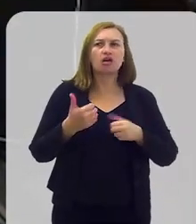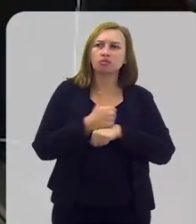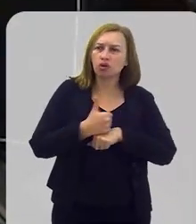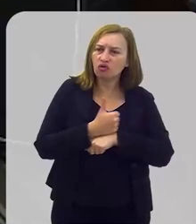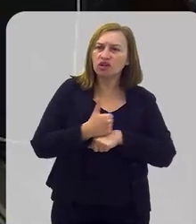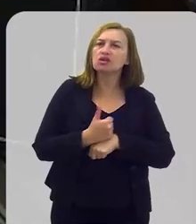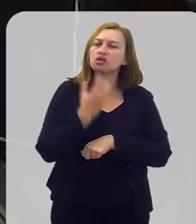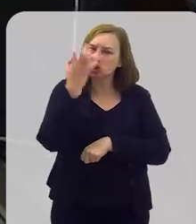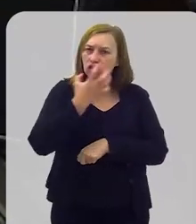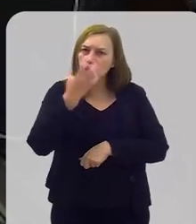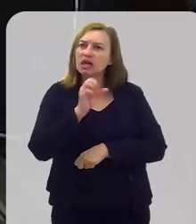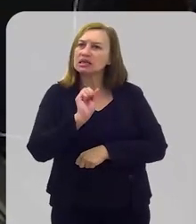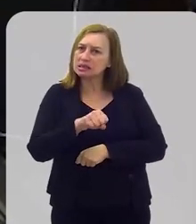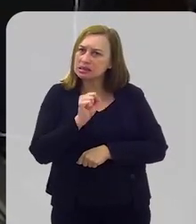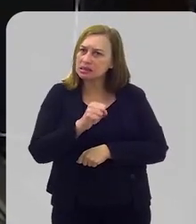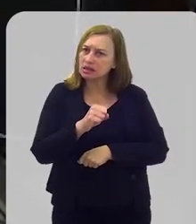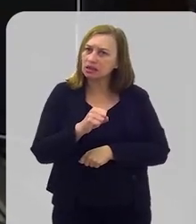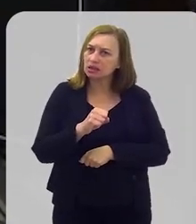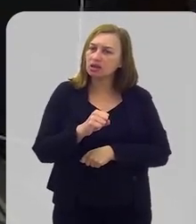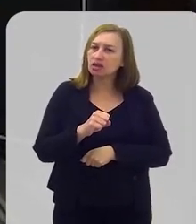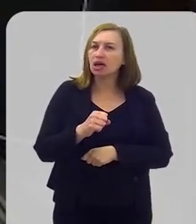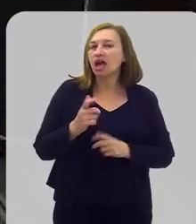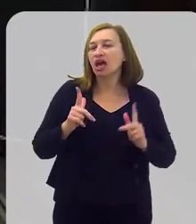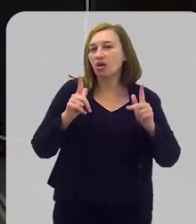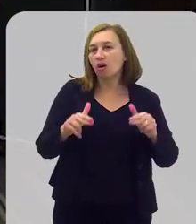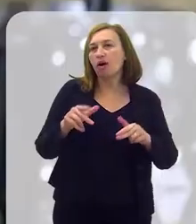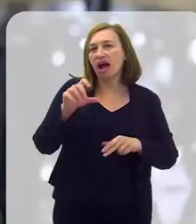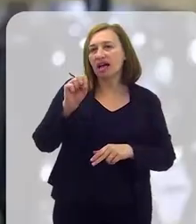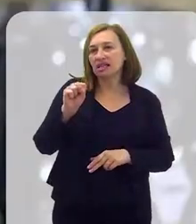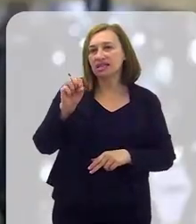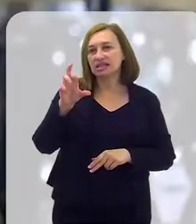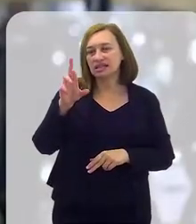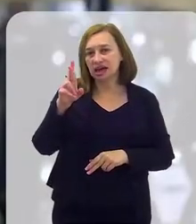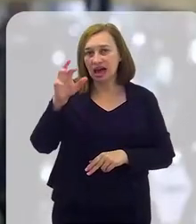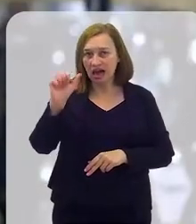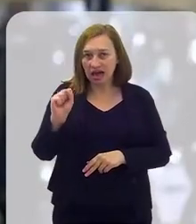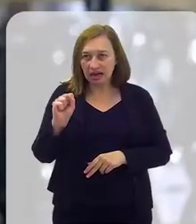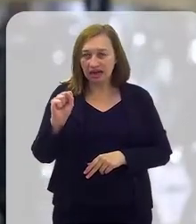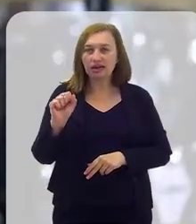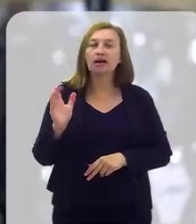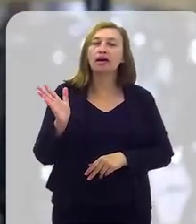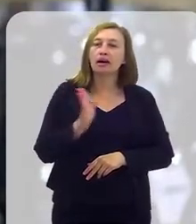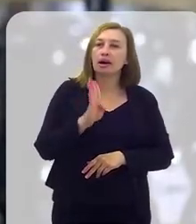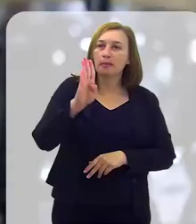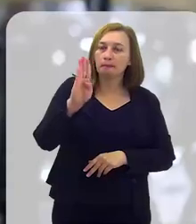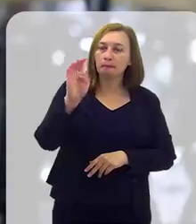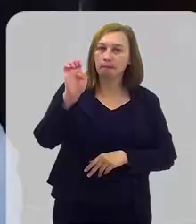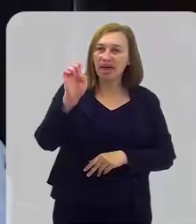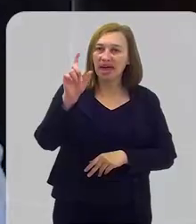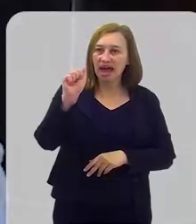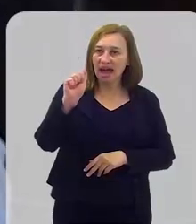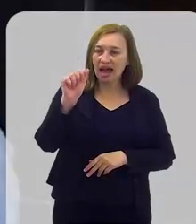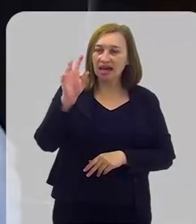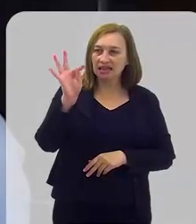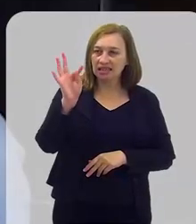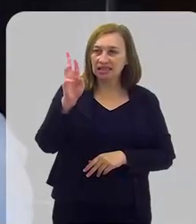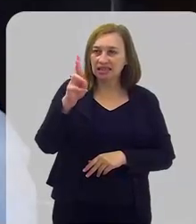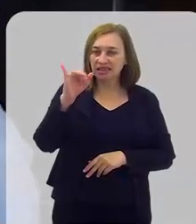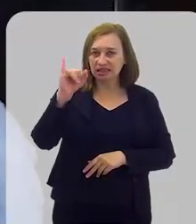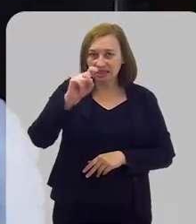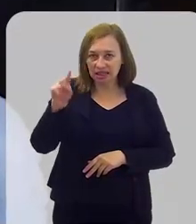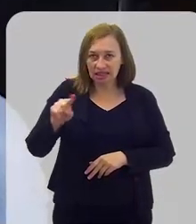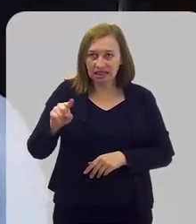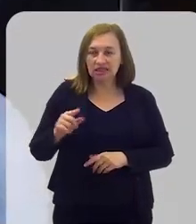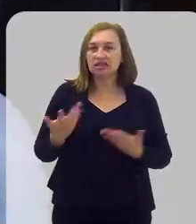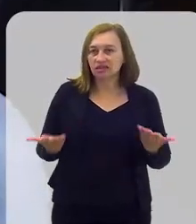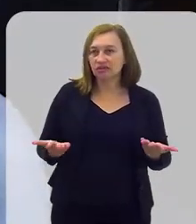vá longe tipo uma Sara Beatriz da vida Entendeu Espero que um dia Deus me conceda para chegar até lá eu queria te